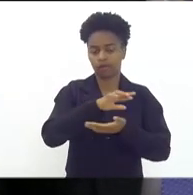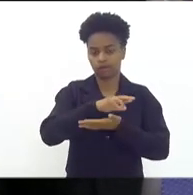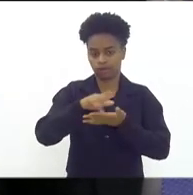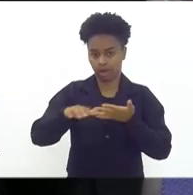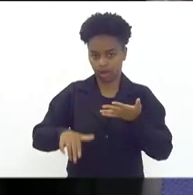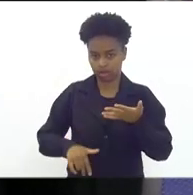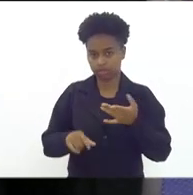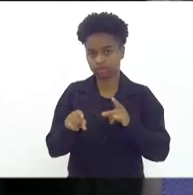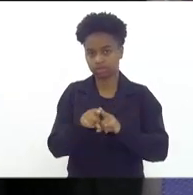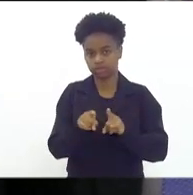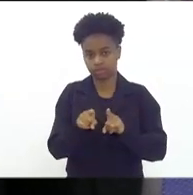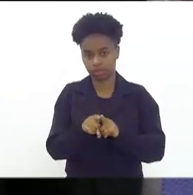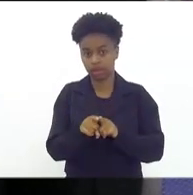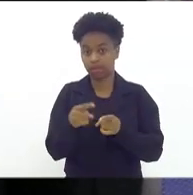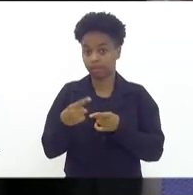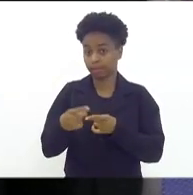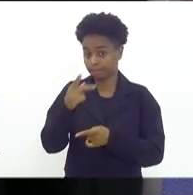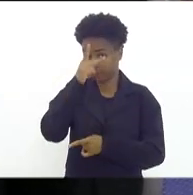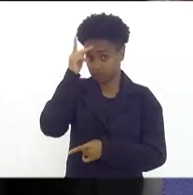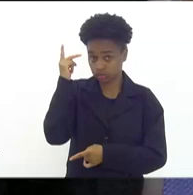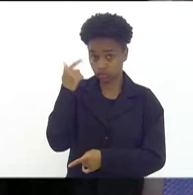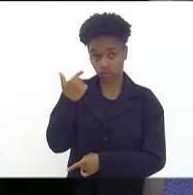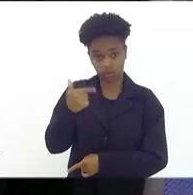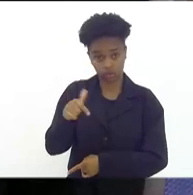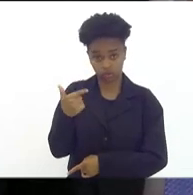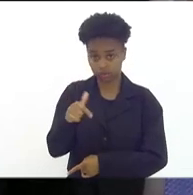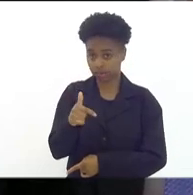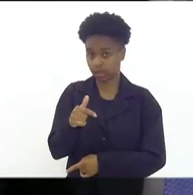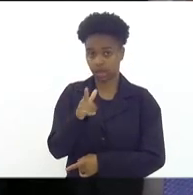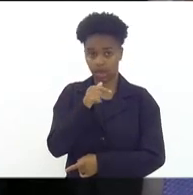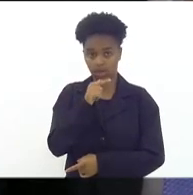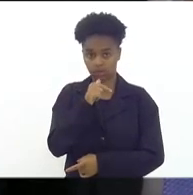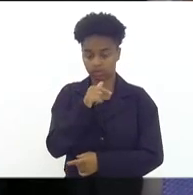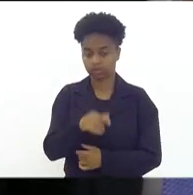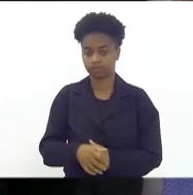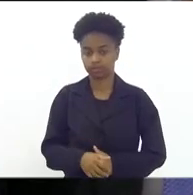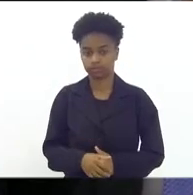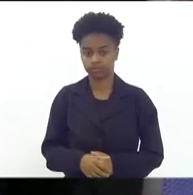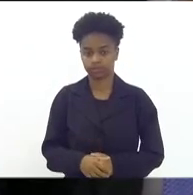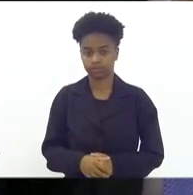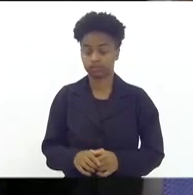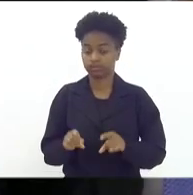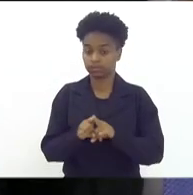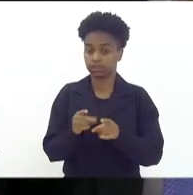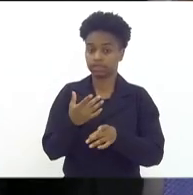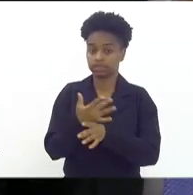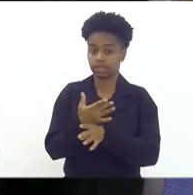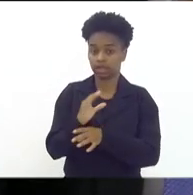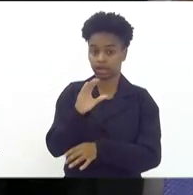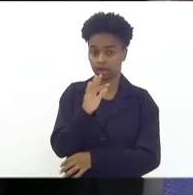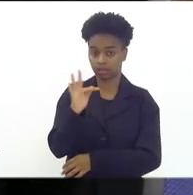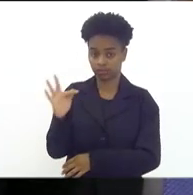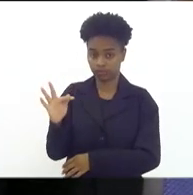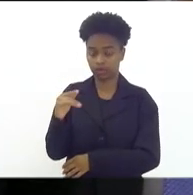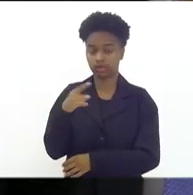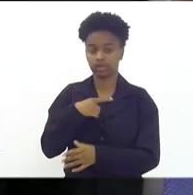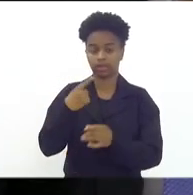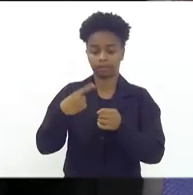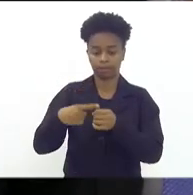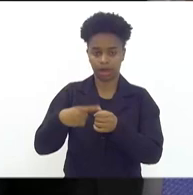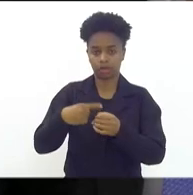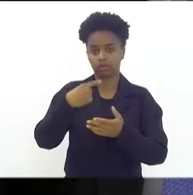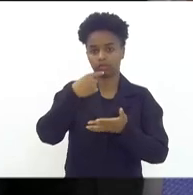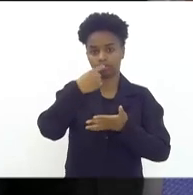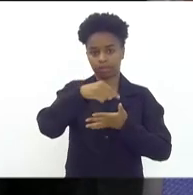é sabiá que as pessoas não têm acesso a água na cidade de Cabo Frio Jardim Caiçara Jardim